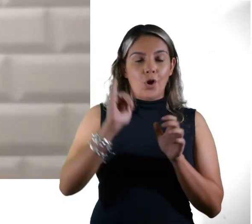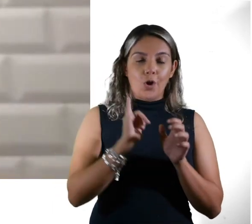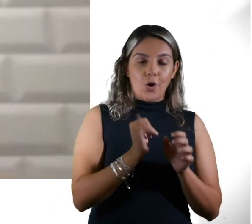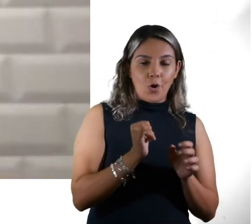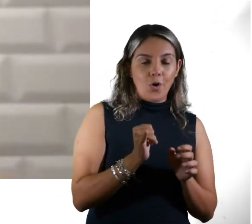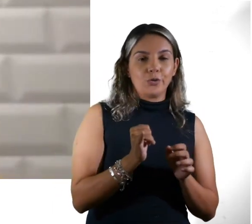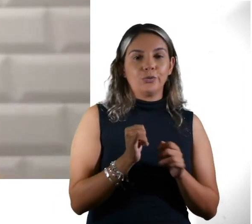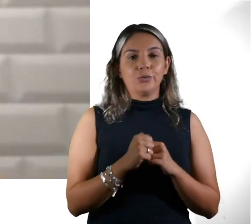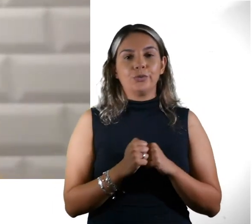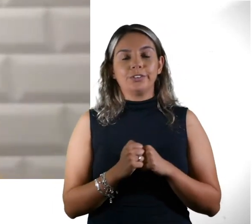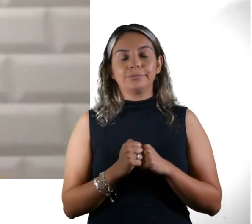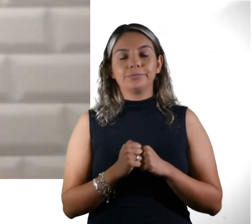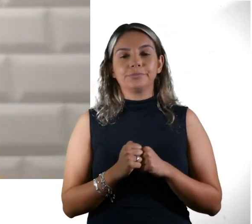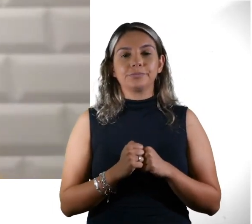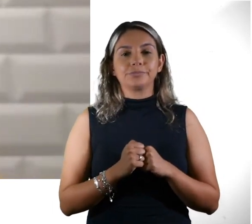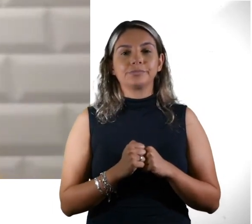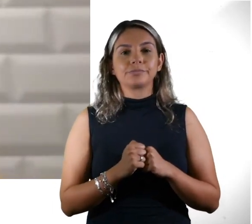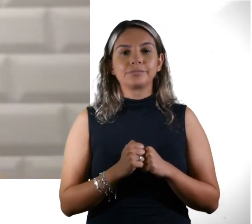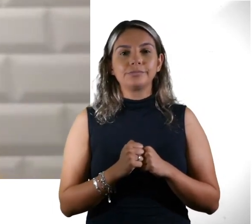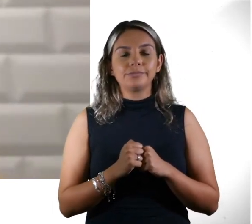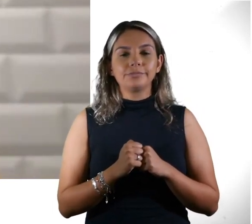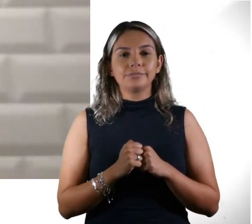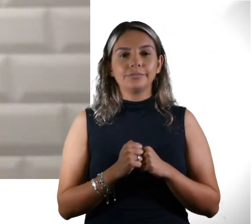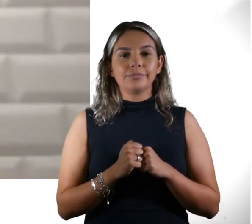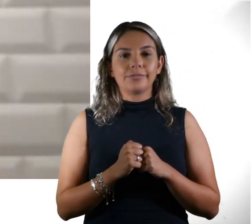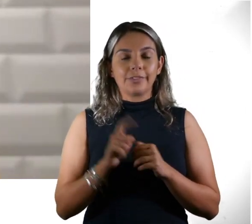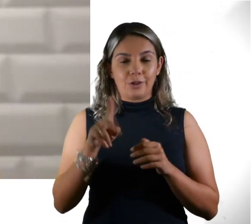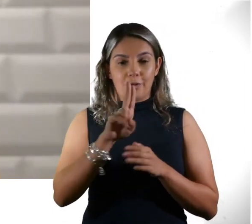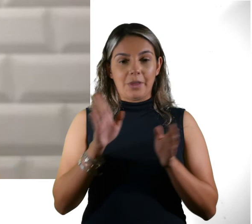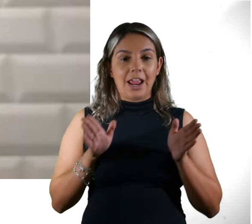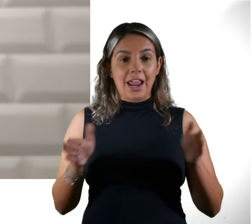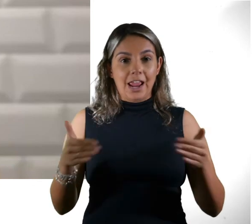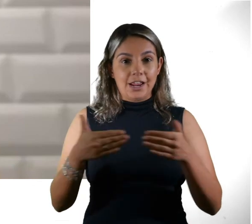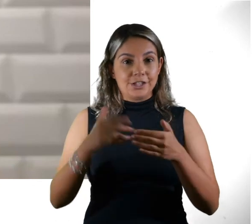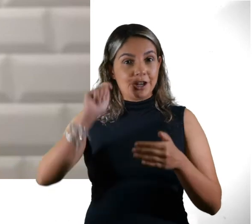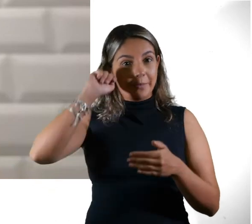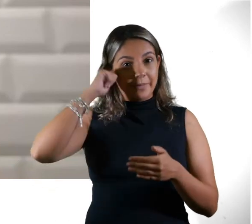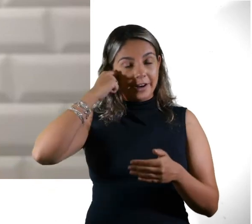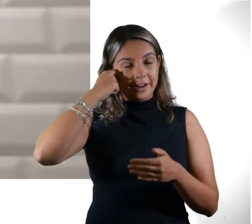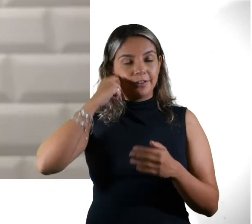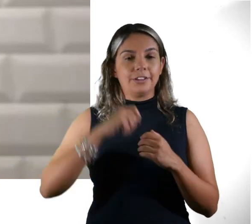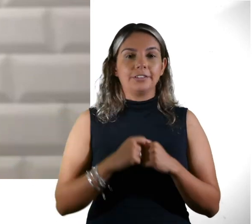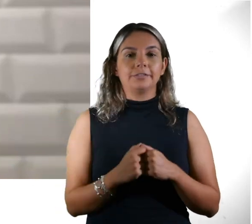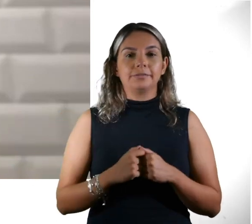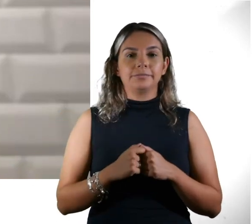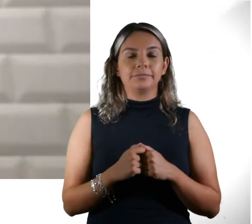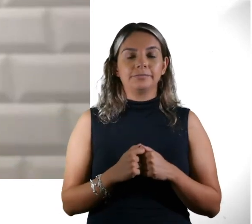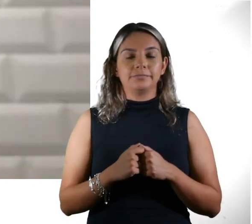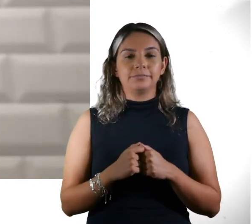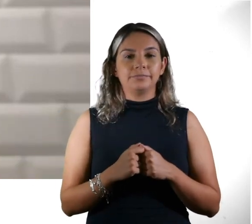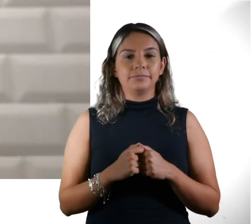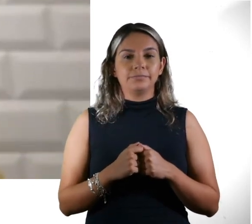conto e que está no Terrorista Elegante, que é a Caixa Preta, e